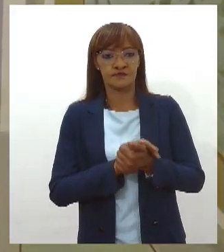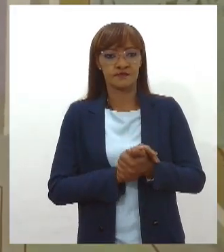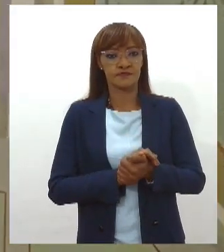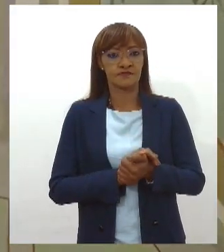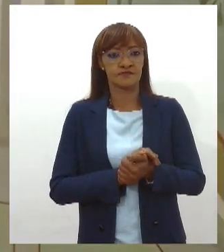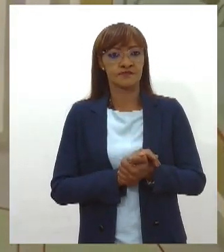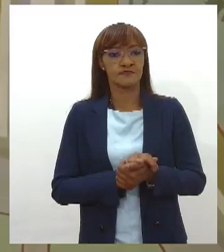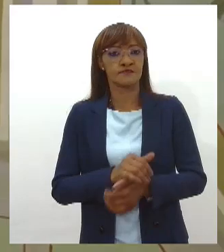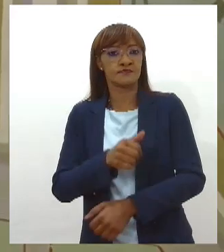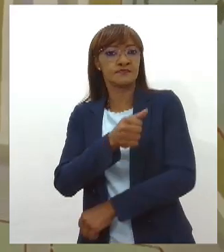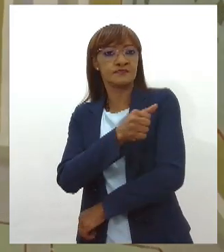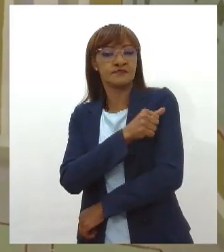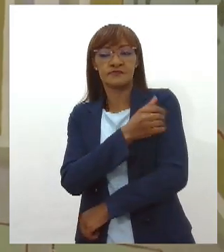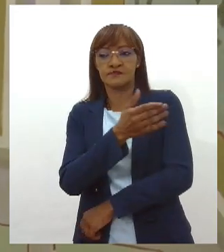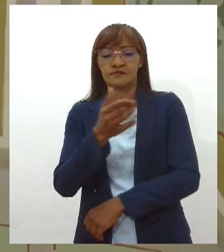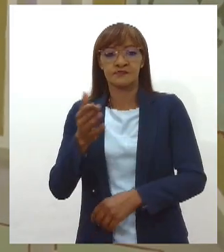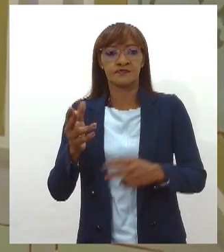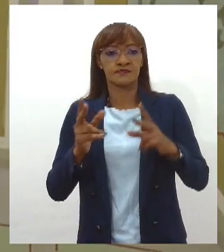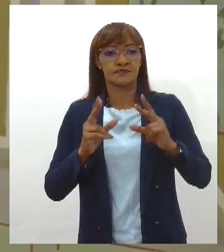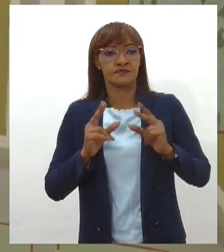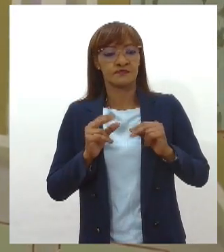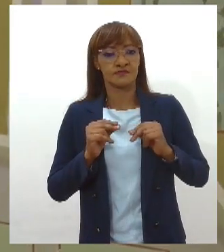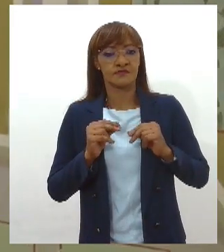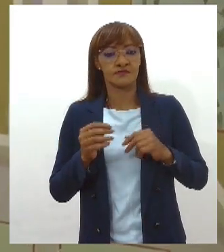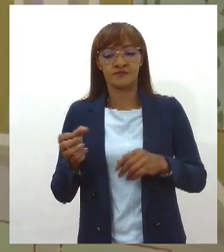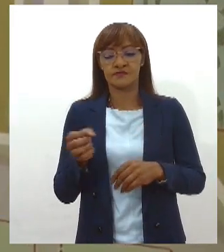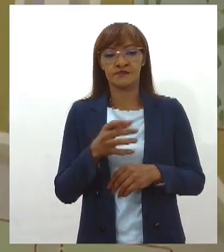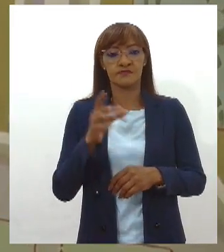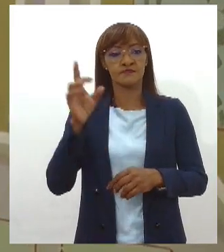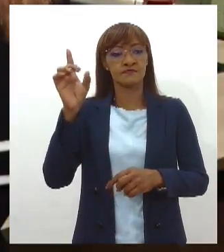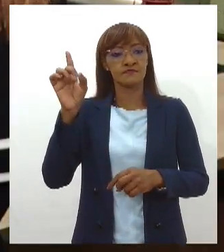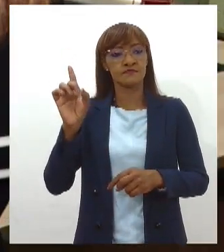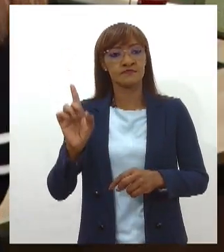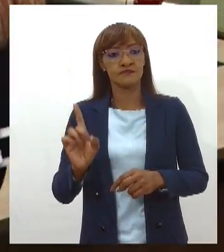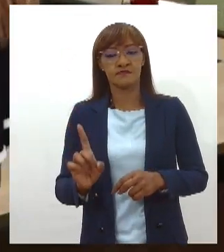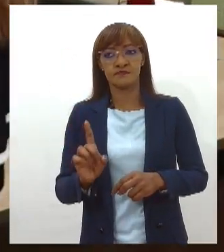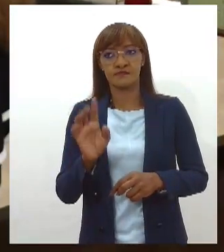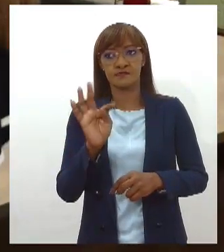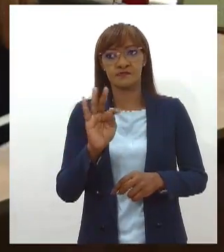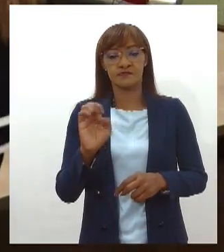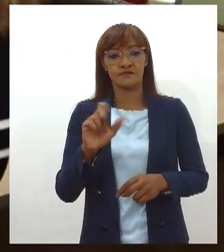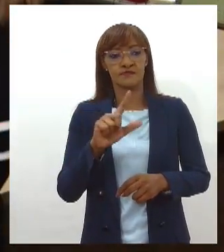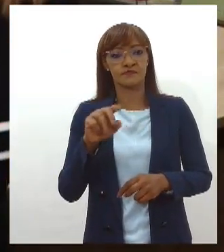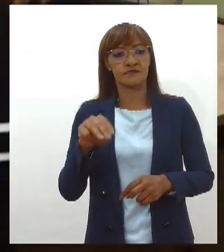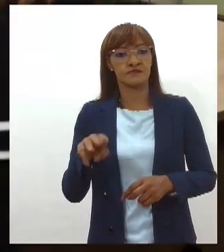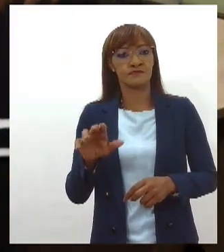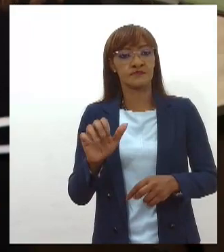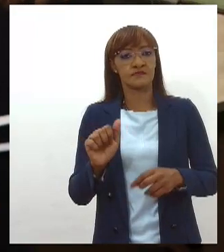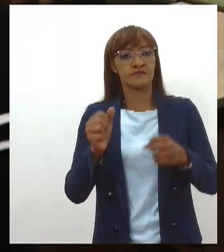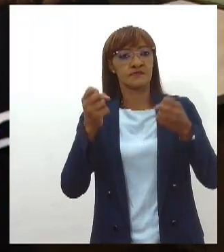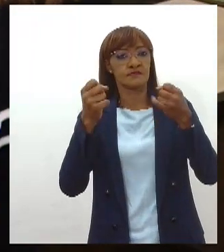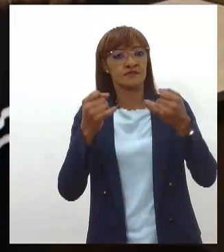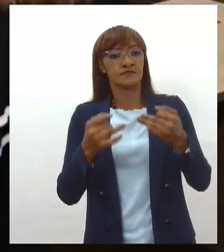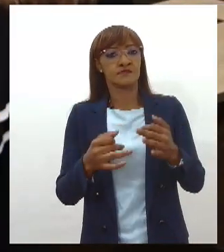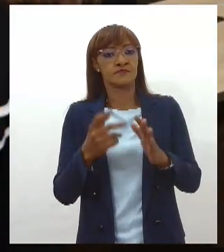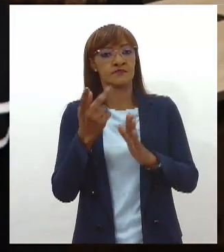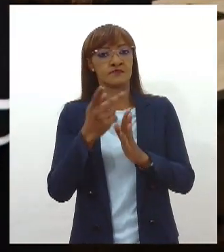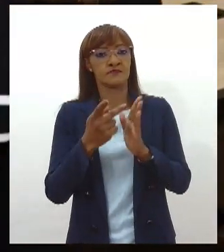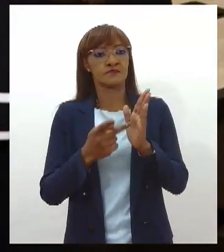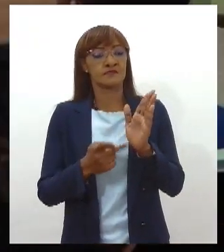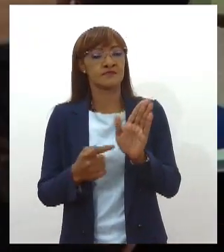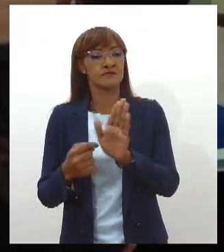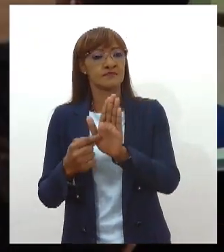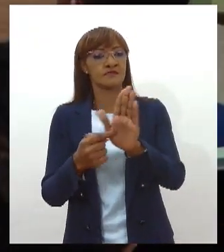foram recebidos pela diretora da ELESE, Thelma Pimentel, que falou sobre o projeto e mostrou, junto com